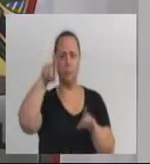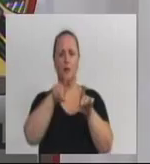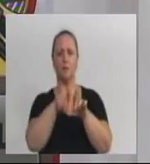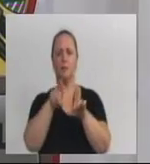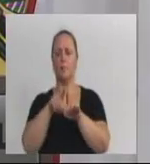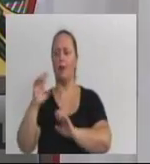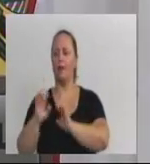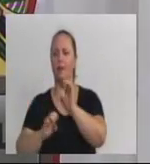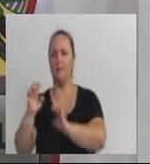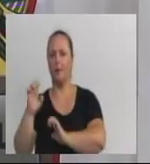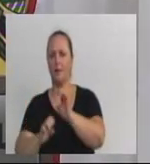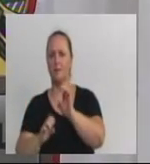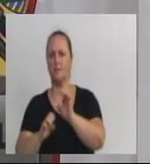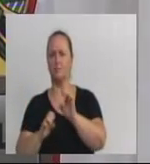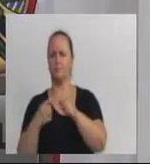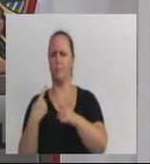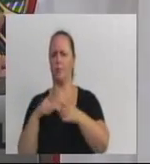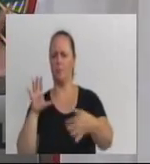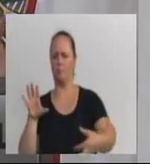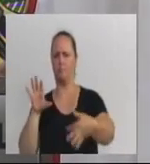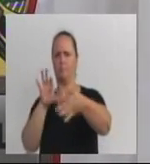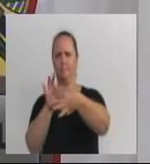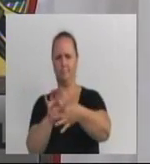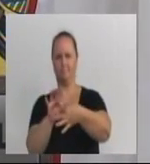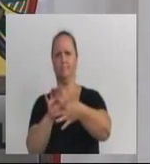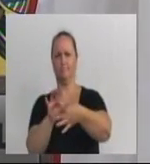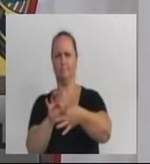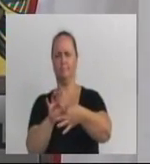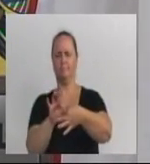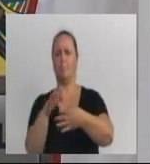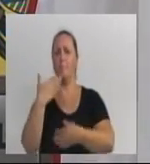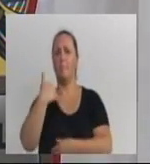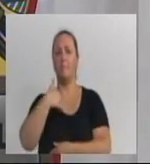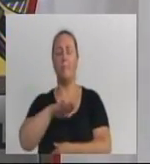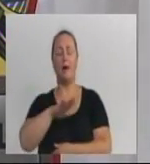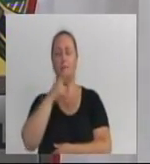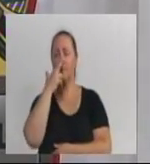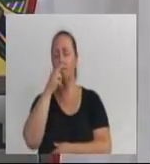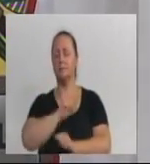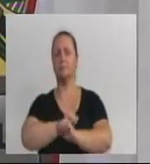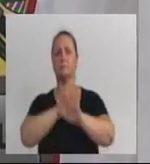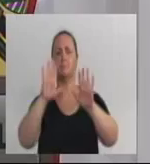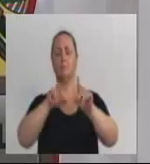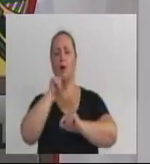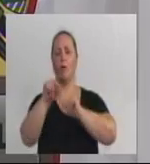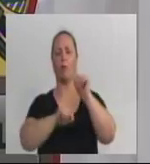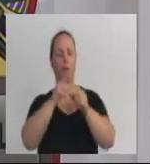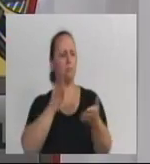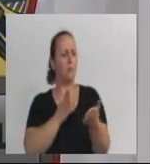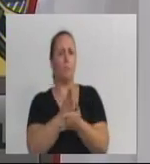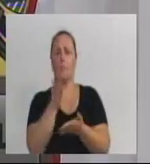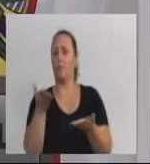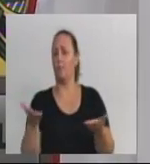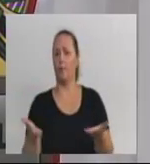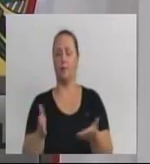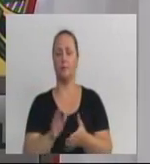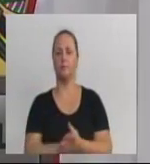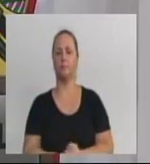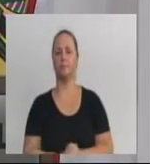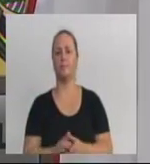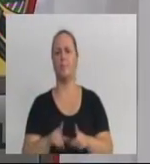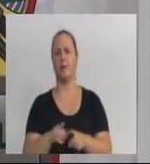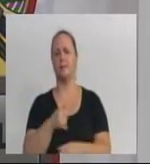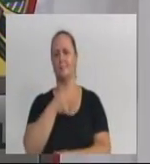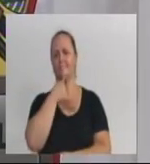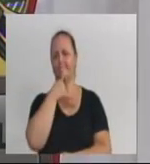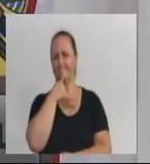empresa que tem relação com o executivo, o mais óbvio é ser aprovado. E, infelizmente, não